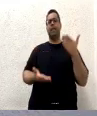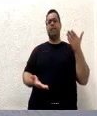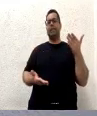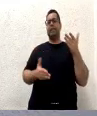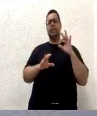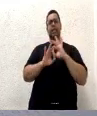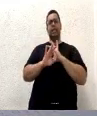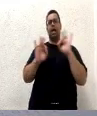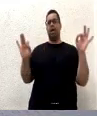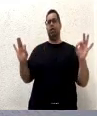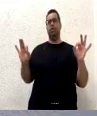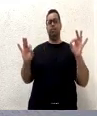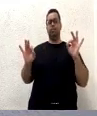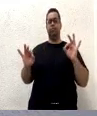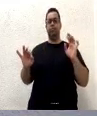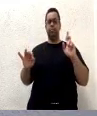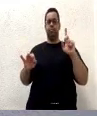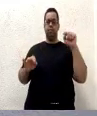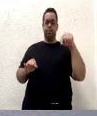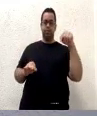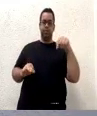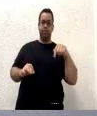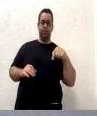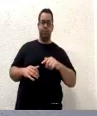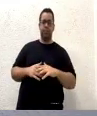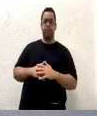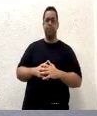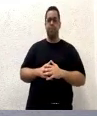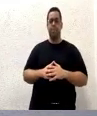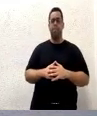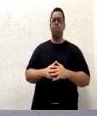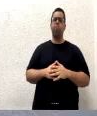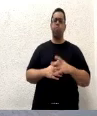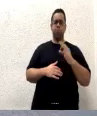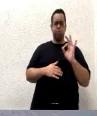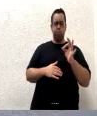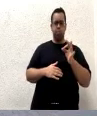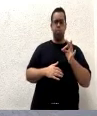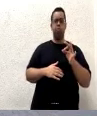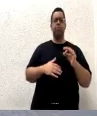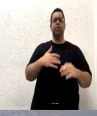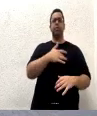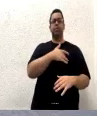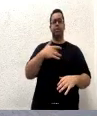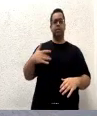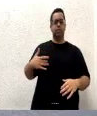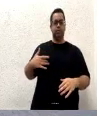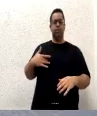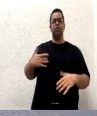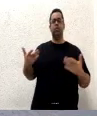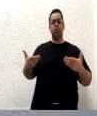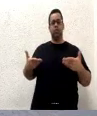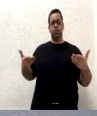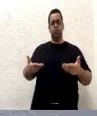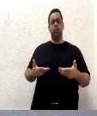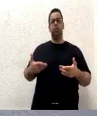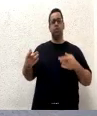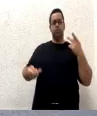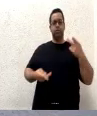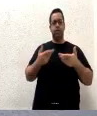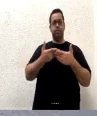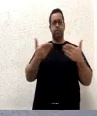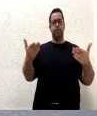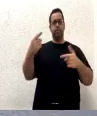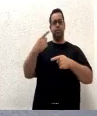mais um óbito, né, de dengue. Né. Na verdade, acho que é isso que o Ministério da Saúde, a ministra fala muito disso, né, que assim, o